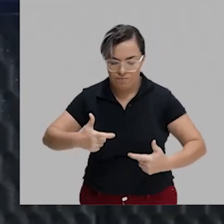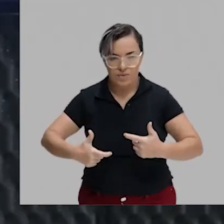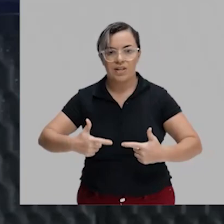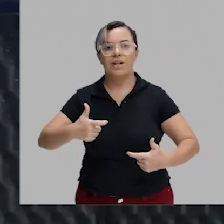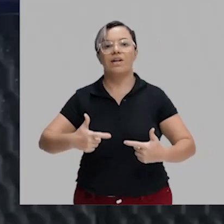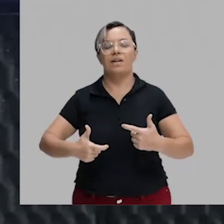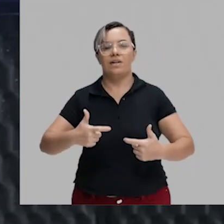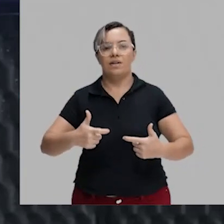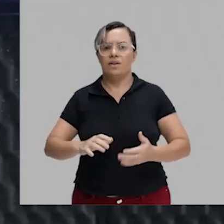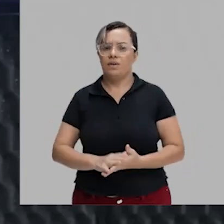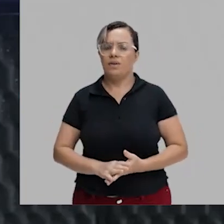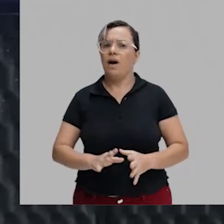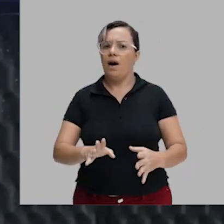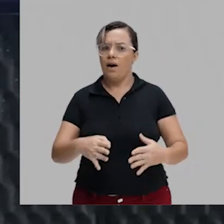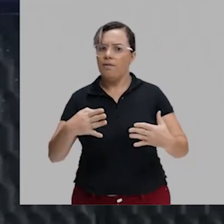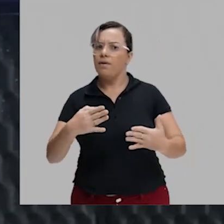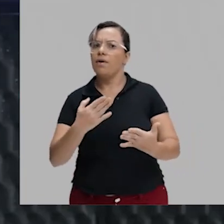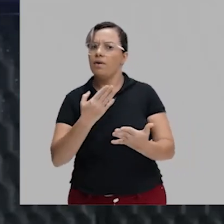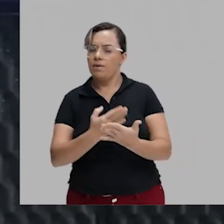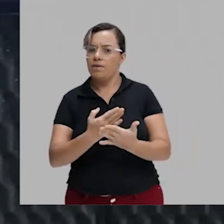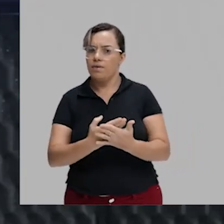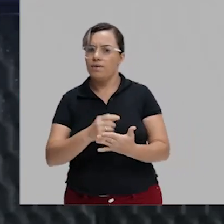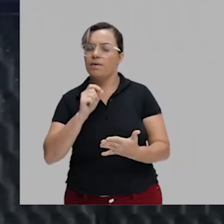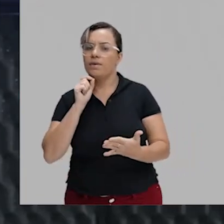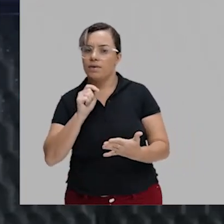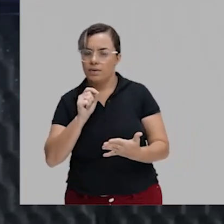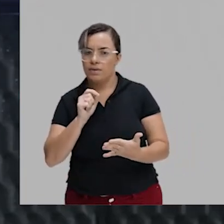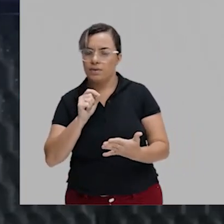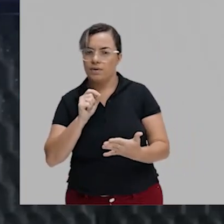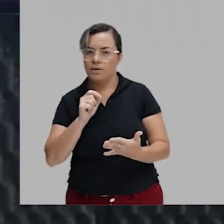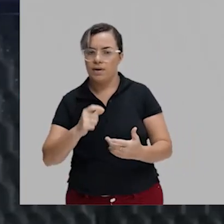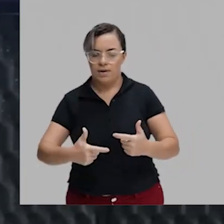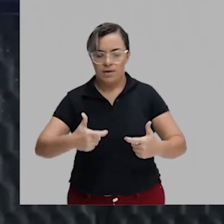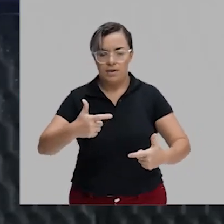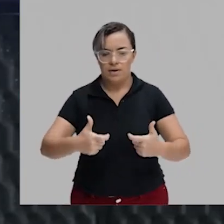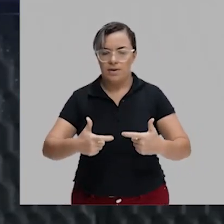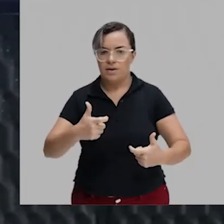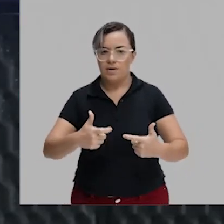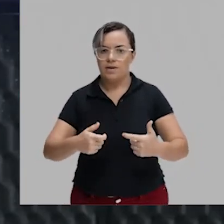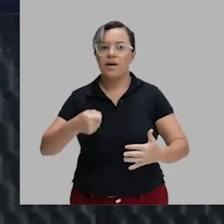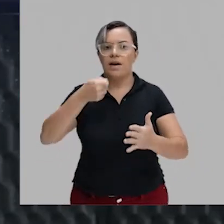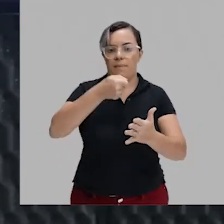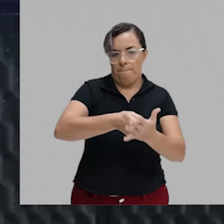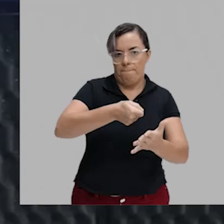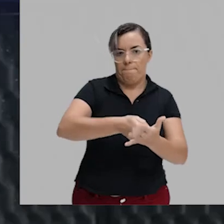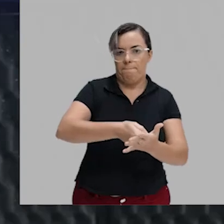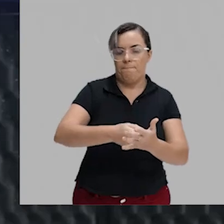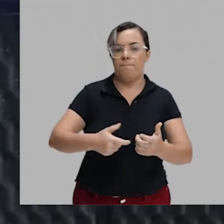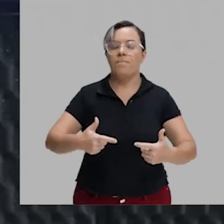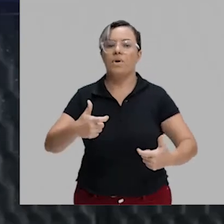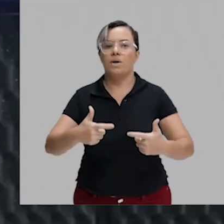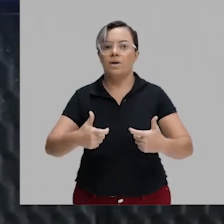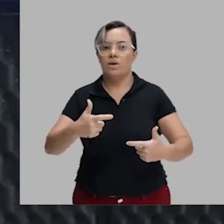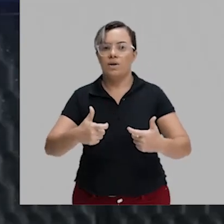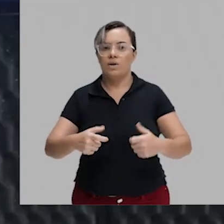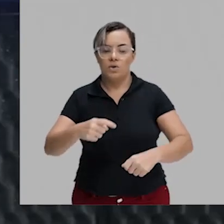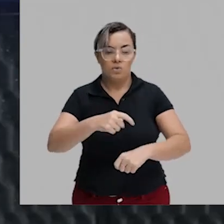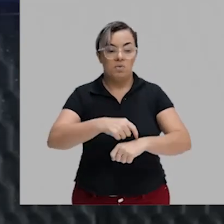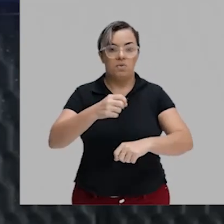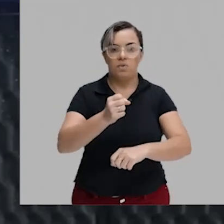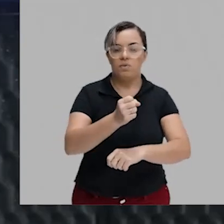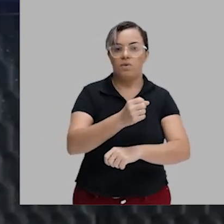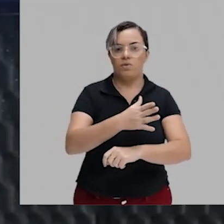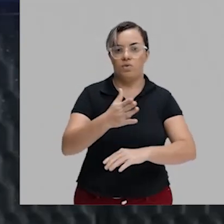promove, principalmente as guerras, quem patrocina as guerras nos tempos modernos é o